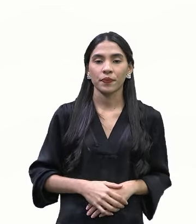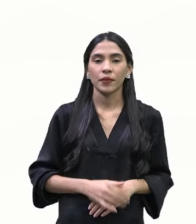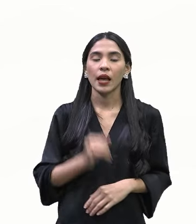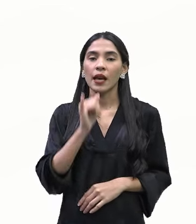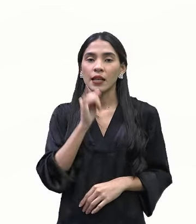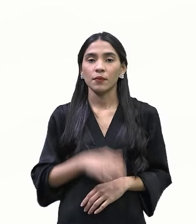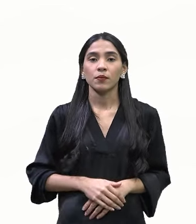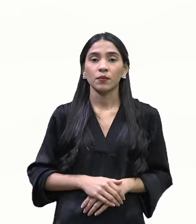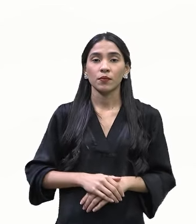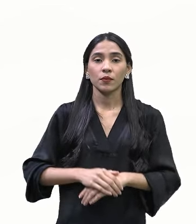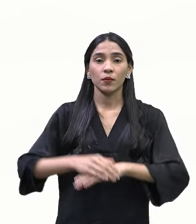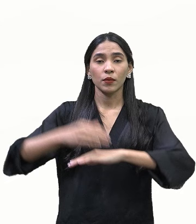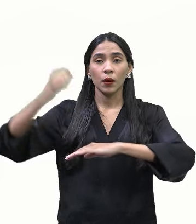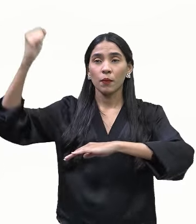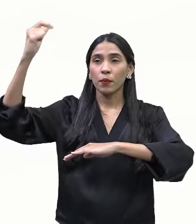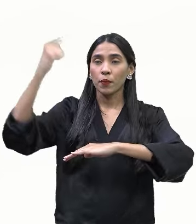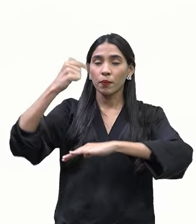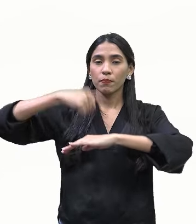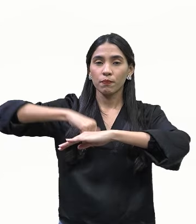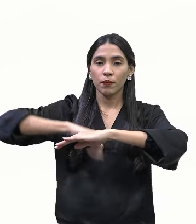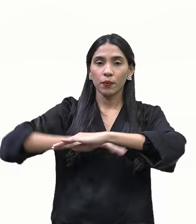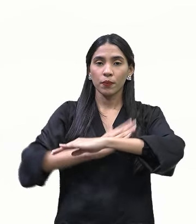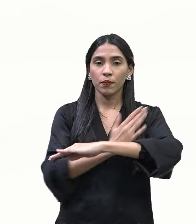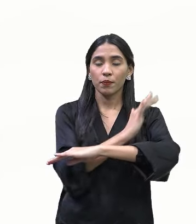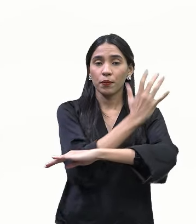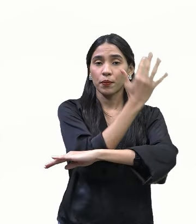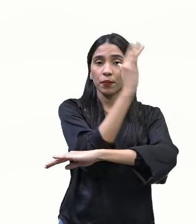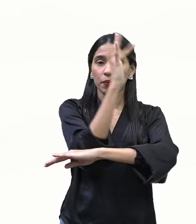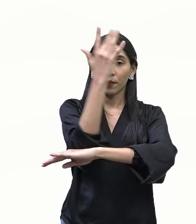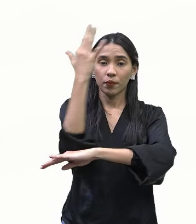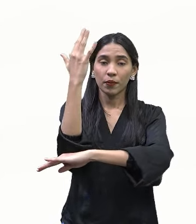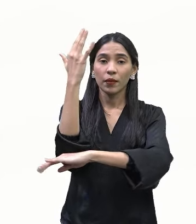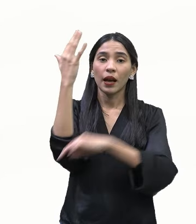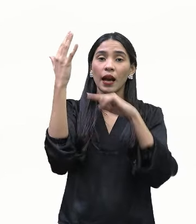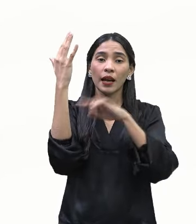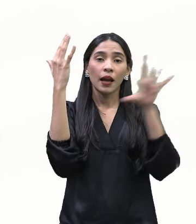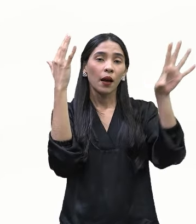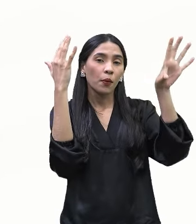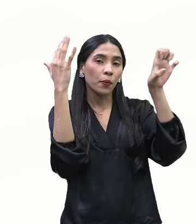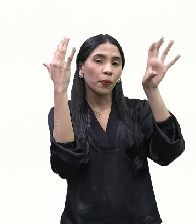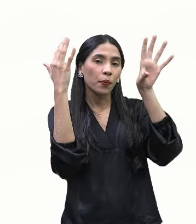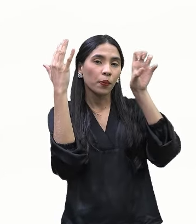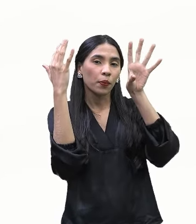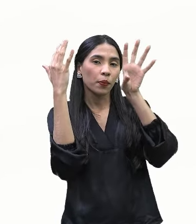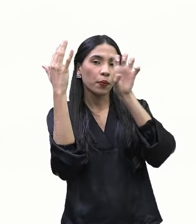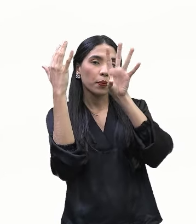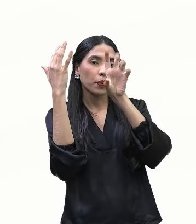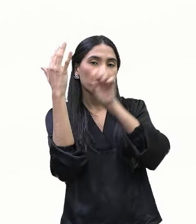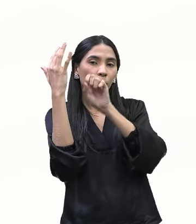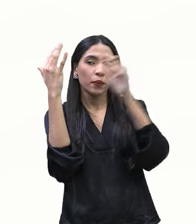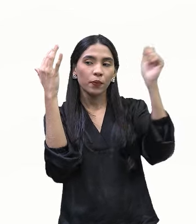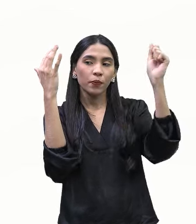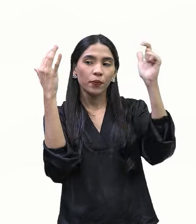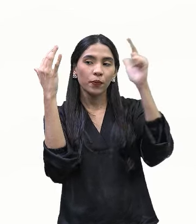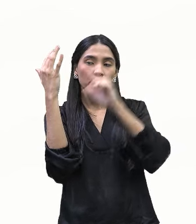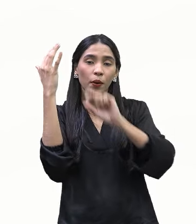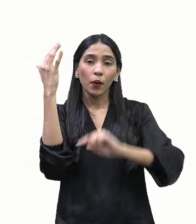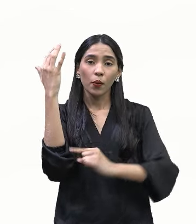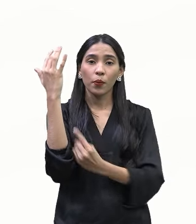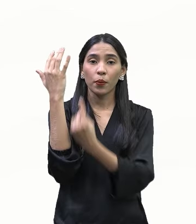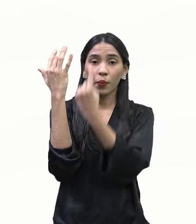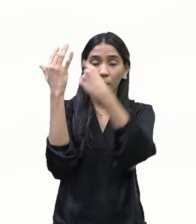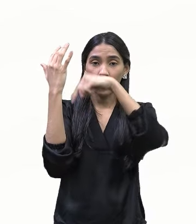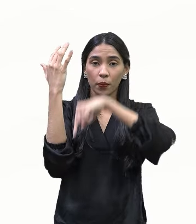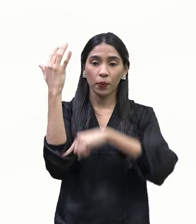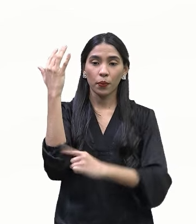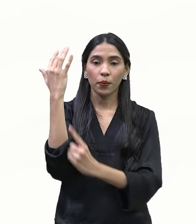de fotossíntese, a fotossíntese, para ocorrer, ela tem que absorver calor do ambiente. Então,